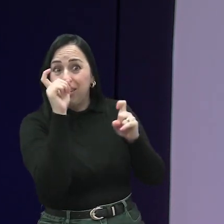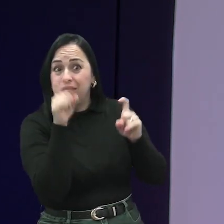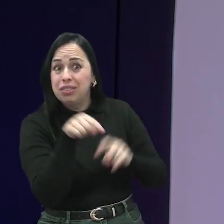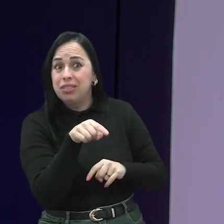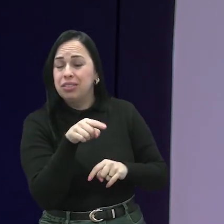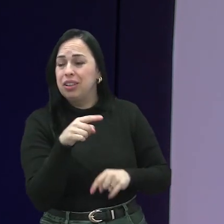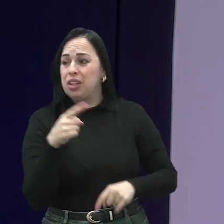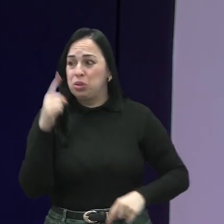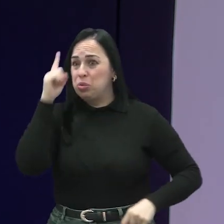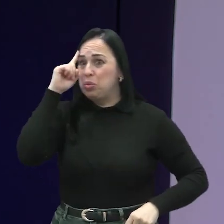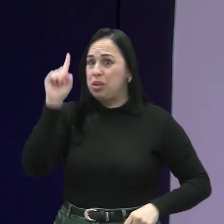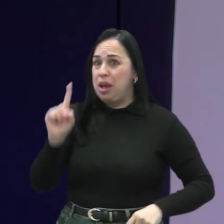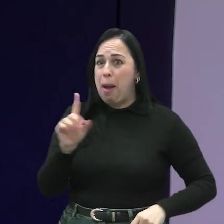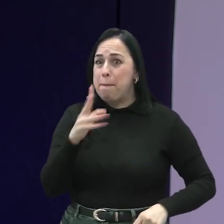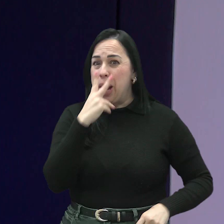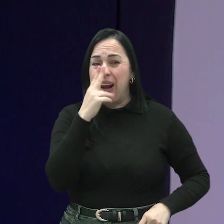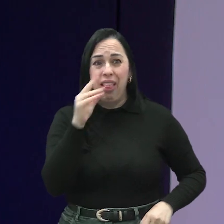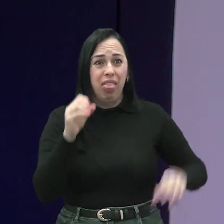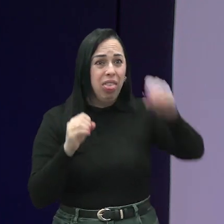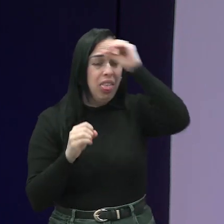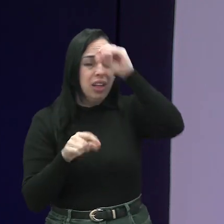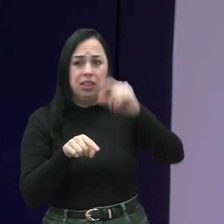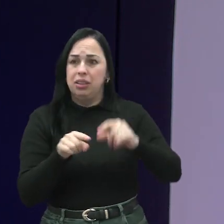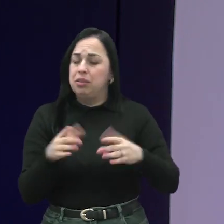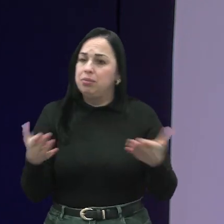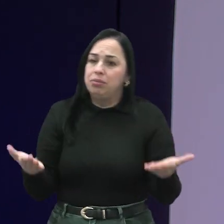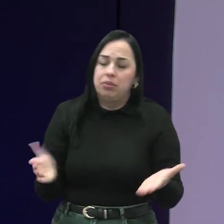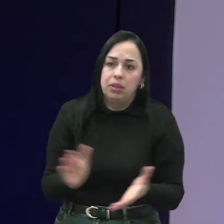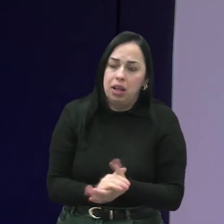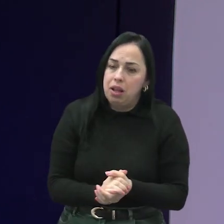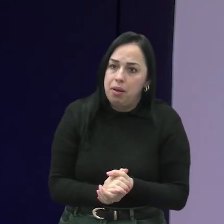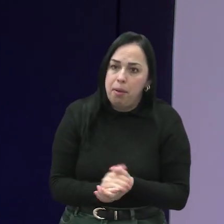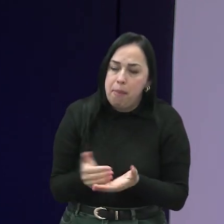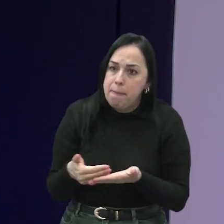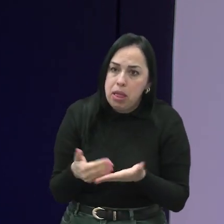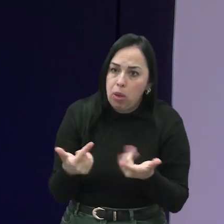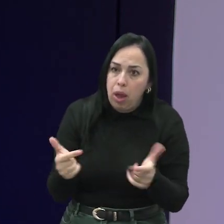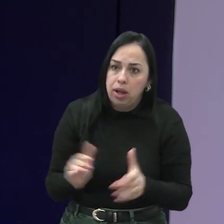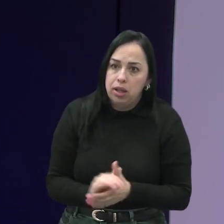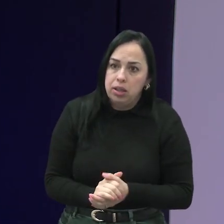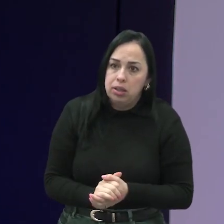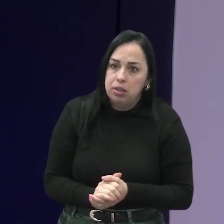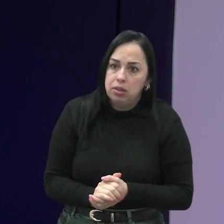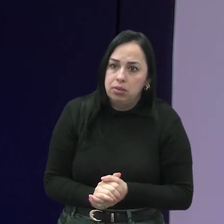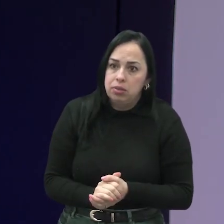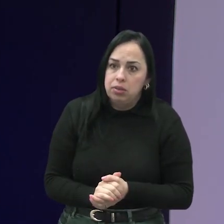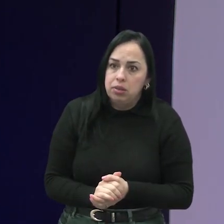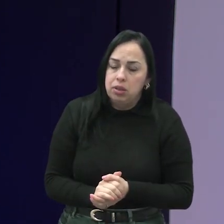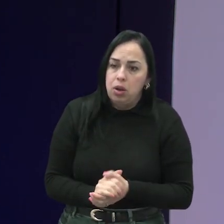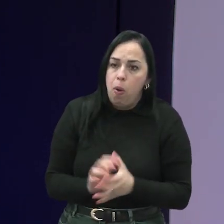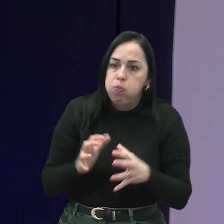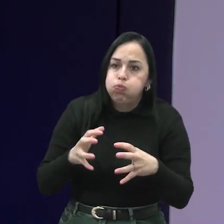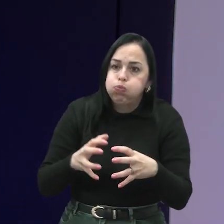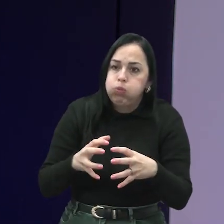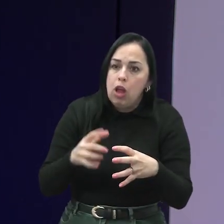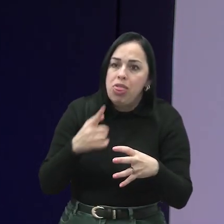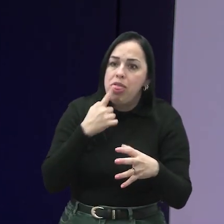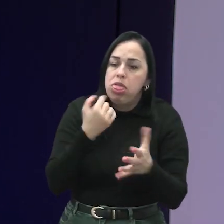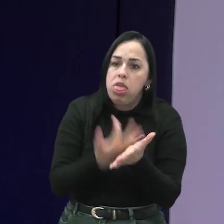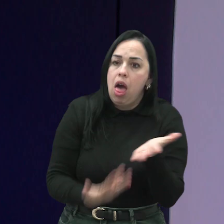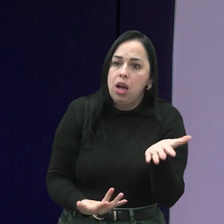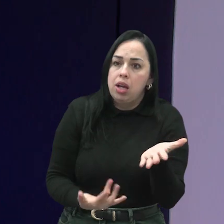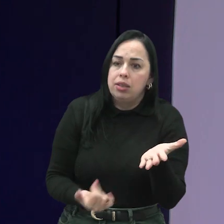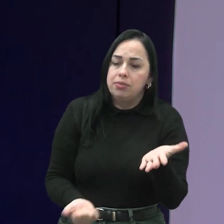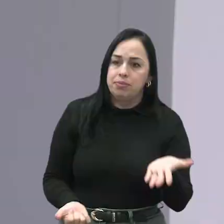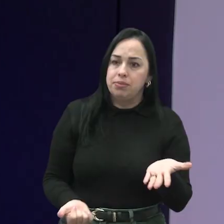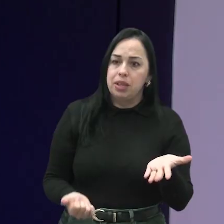entendeu, né? Acho que ela não sabe. Parecia assim, ignorância, né? E ele virou e falou assim, meu bem, não tem bebê. Existe uma bolota